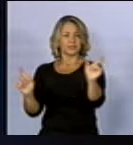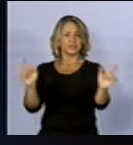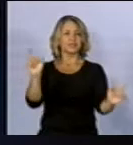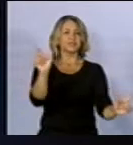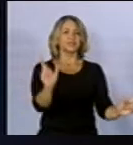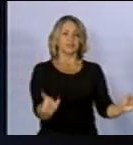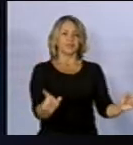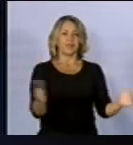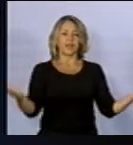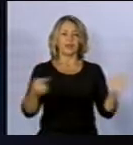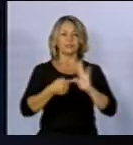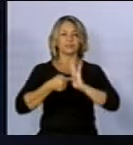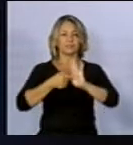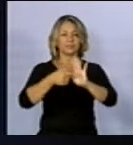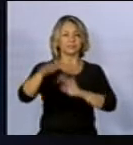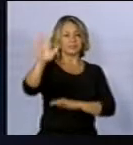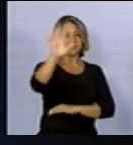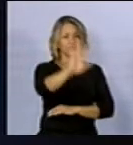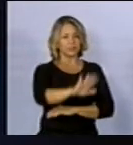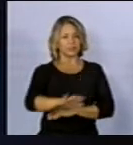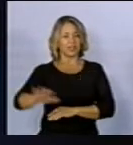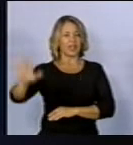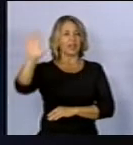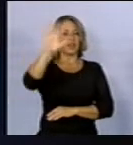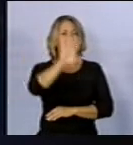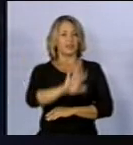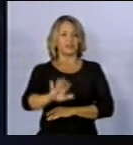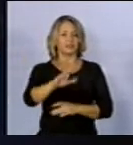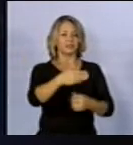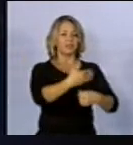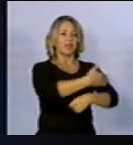é a vista geral da rua